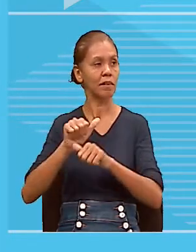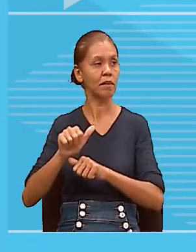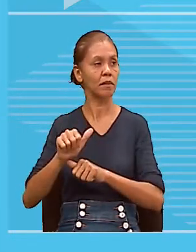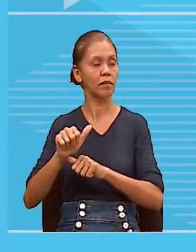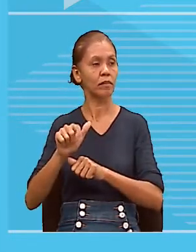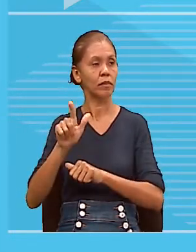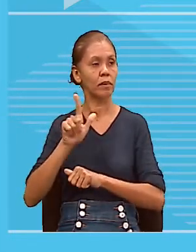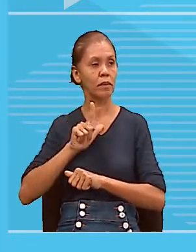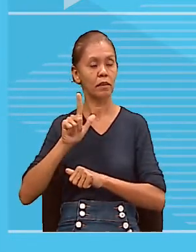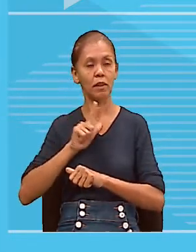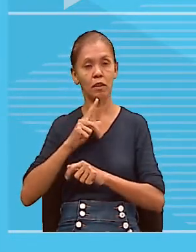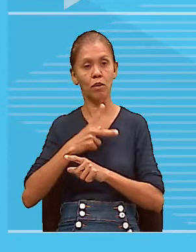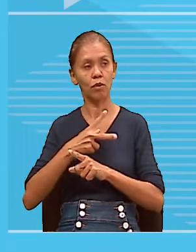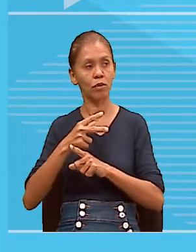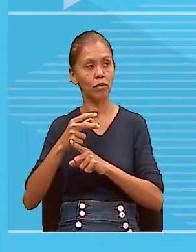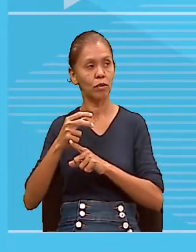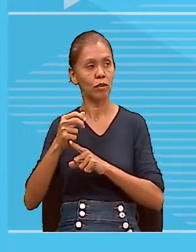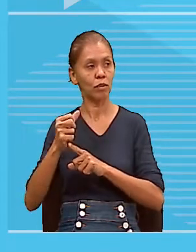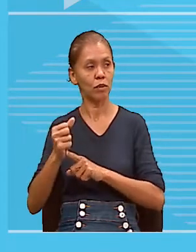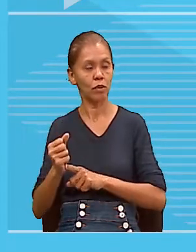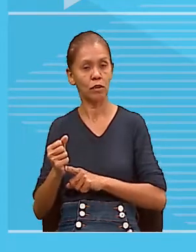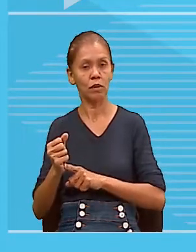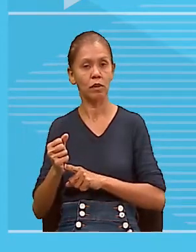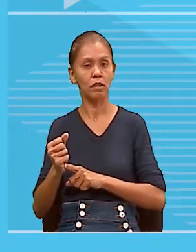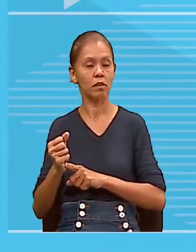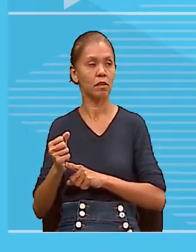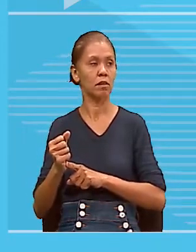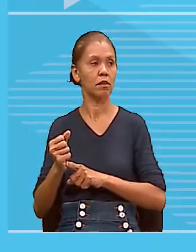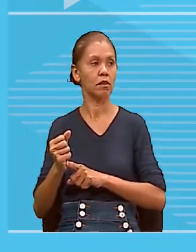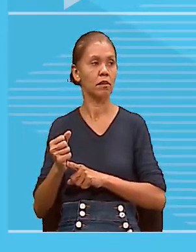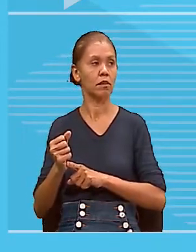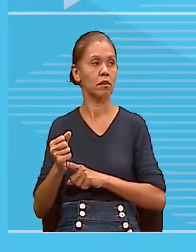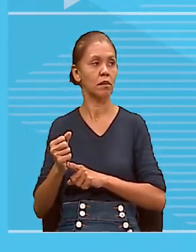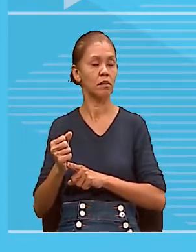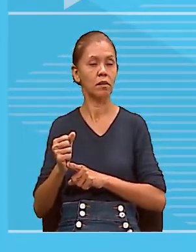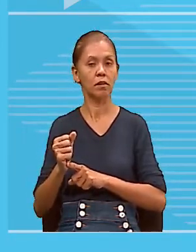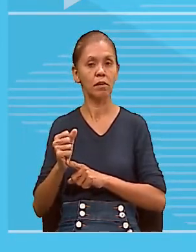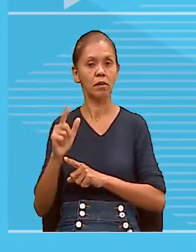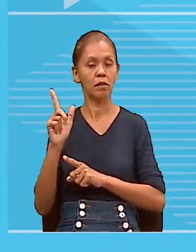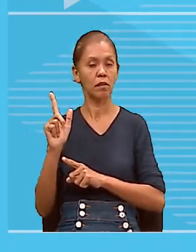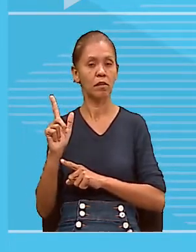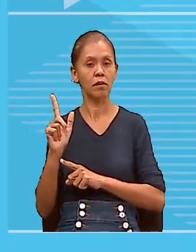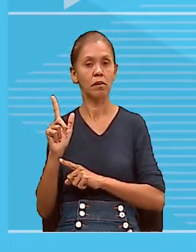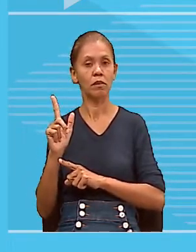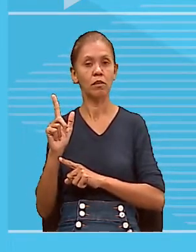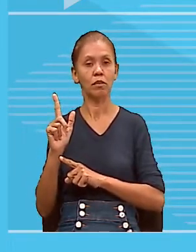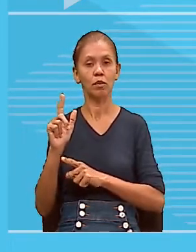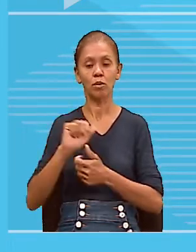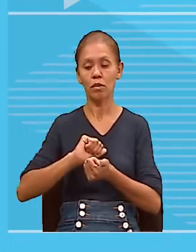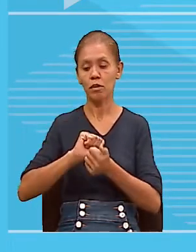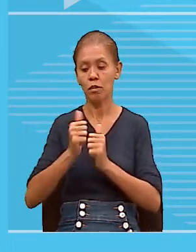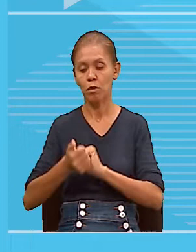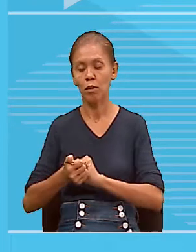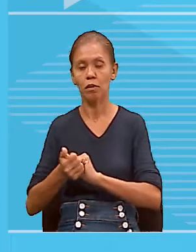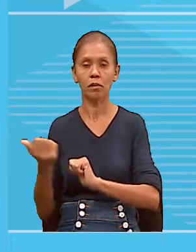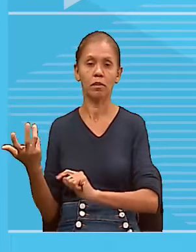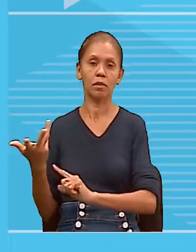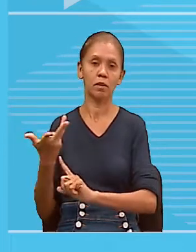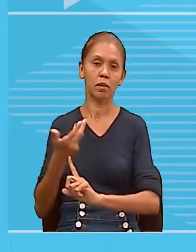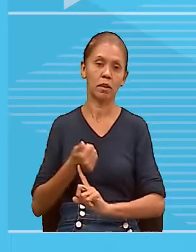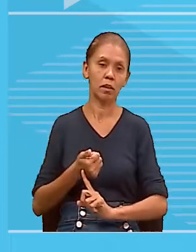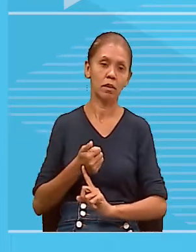conquistas brasileiras grandes vitórias brasileiras nos esportes na arte